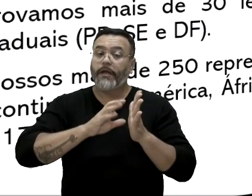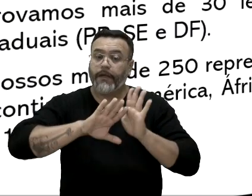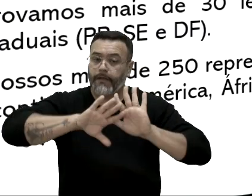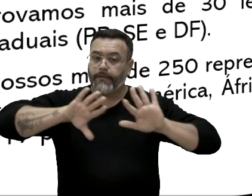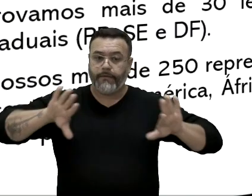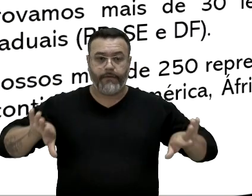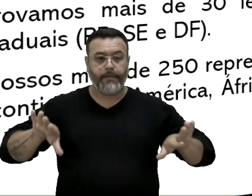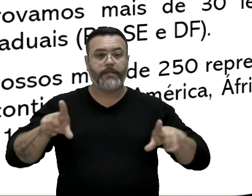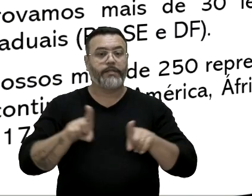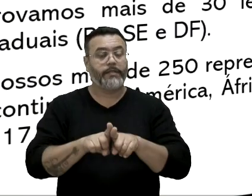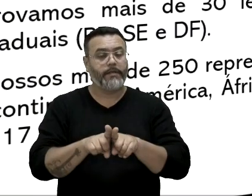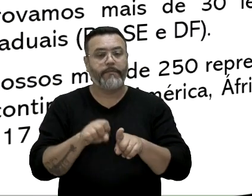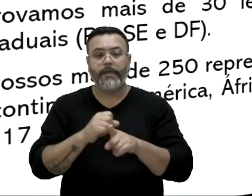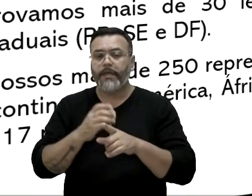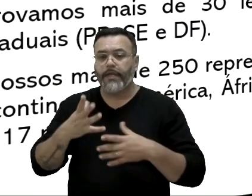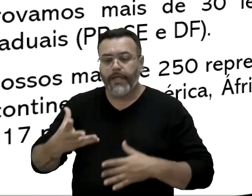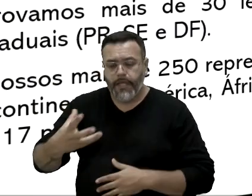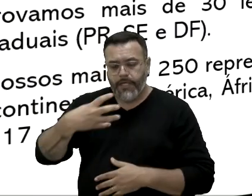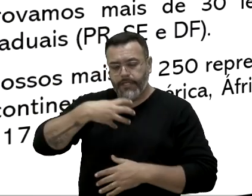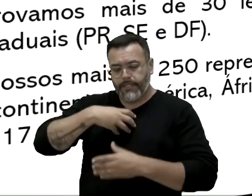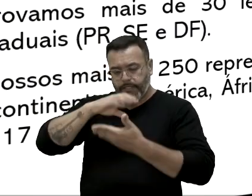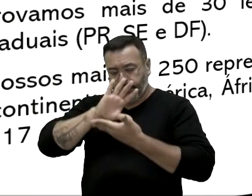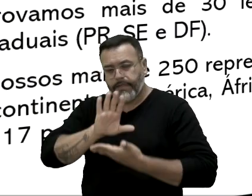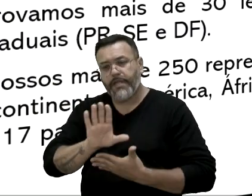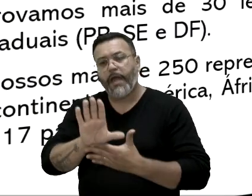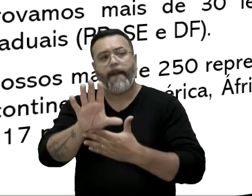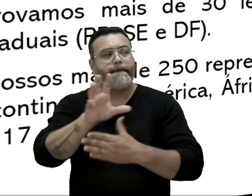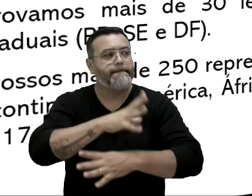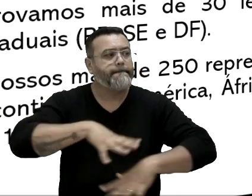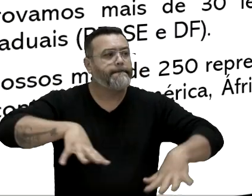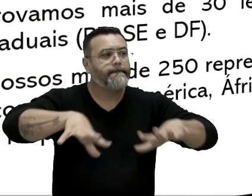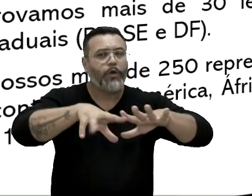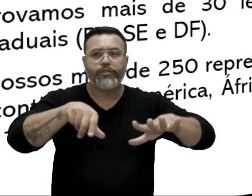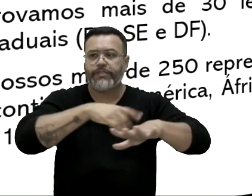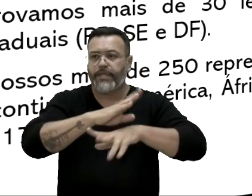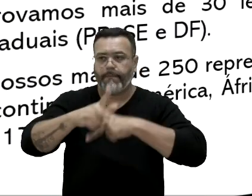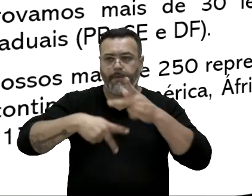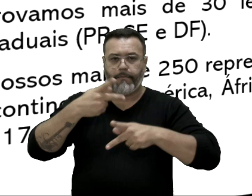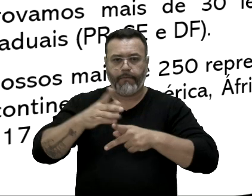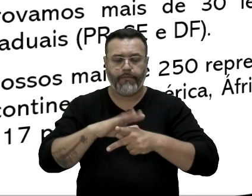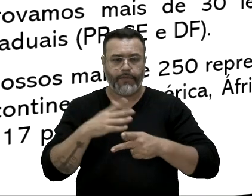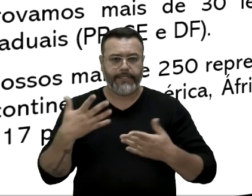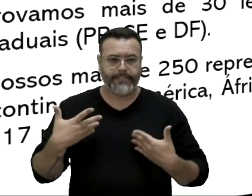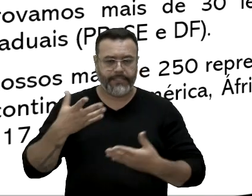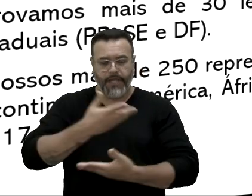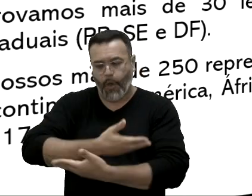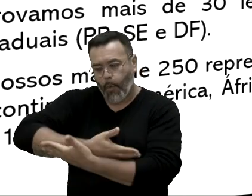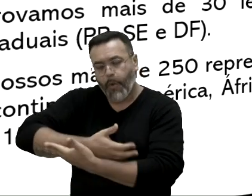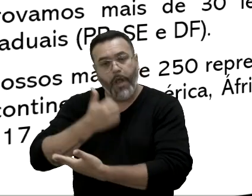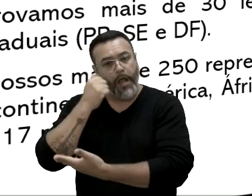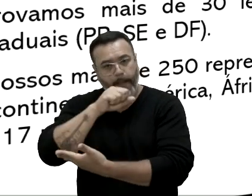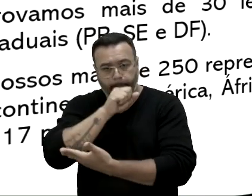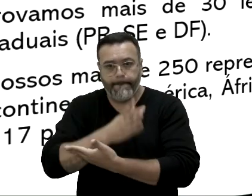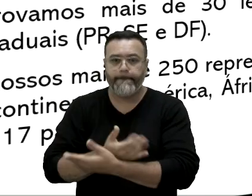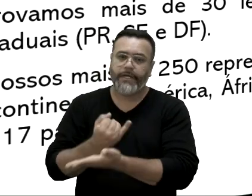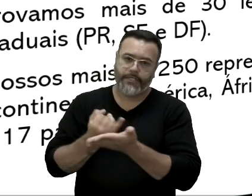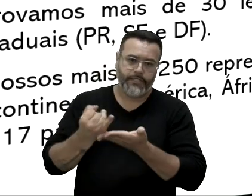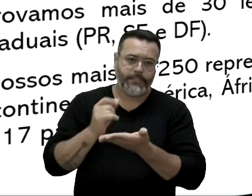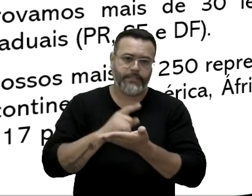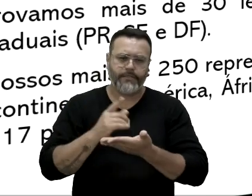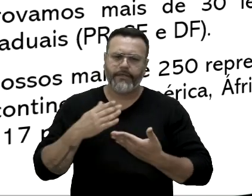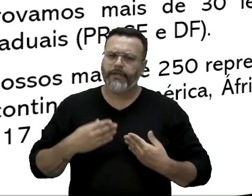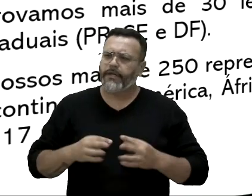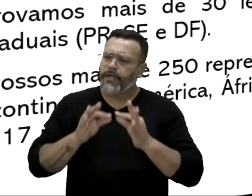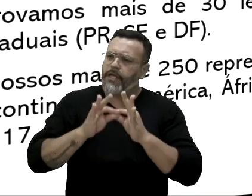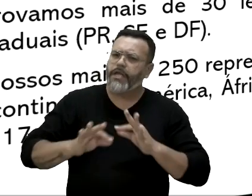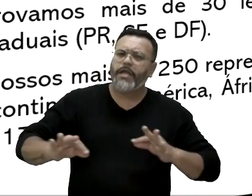sensibilizar a população para a causa da saúde mental materna. Ela visa realizar ações de conscientização ao longo